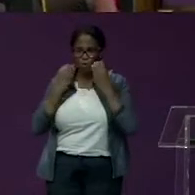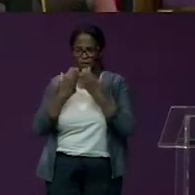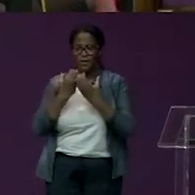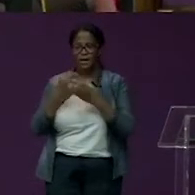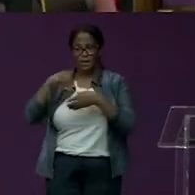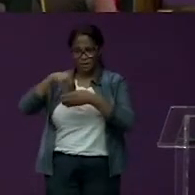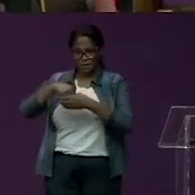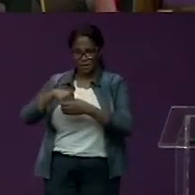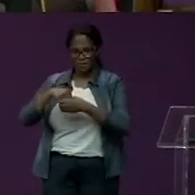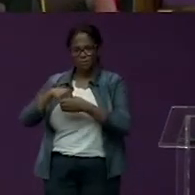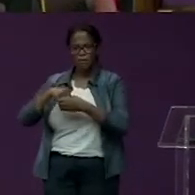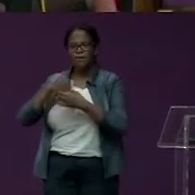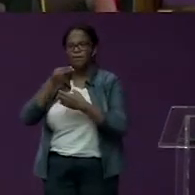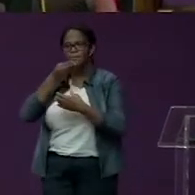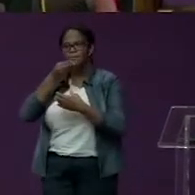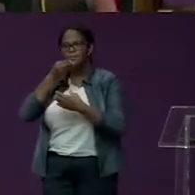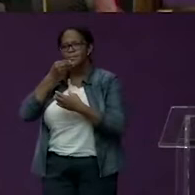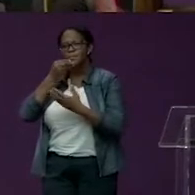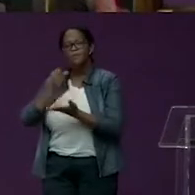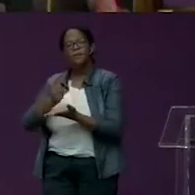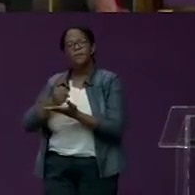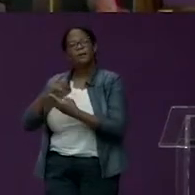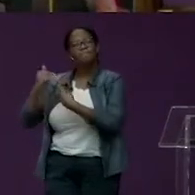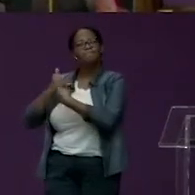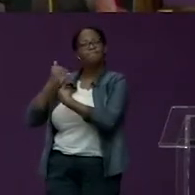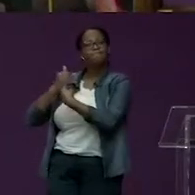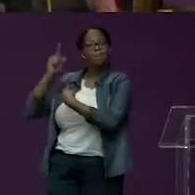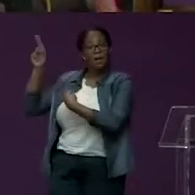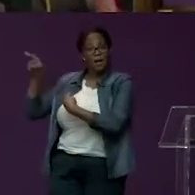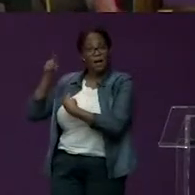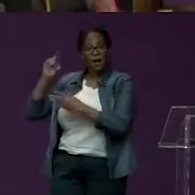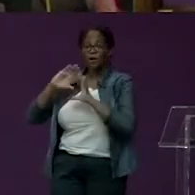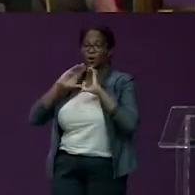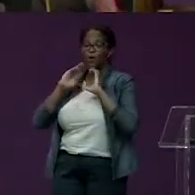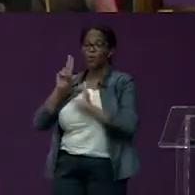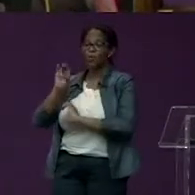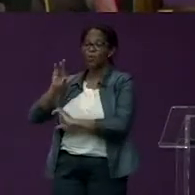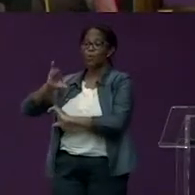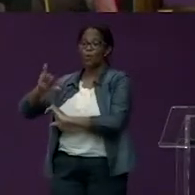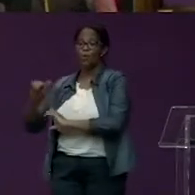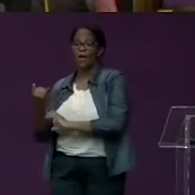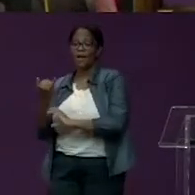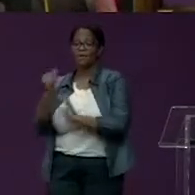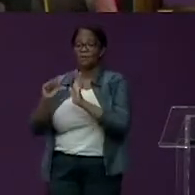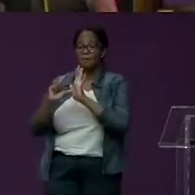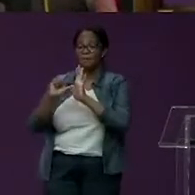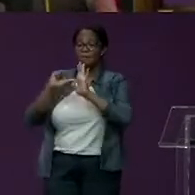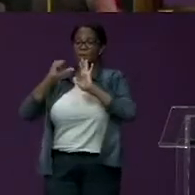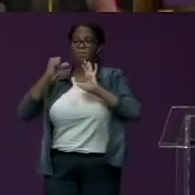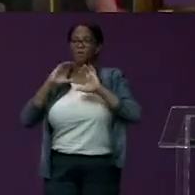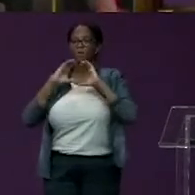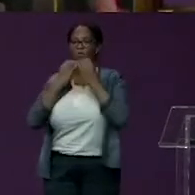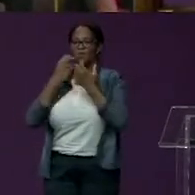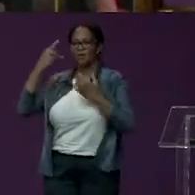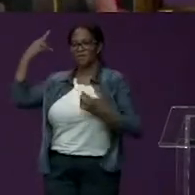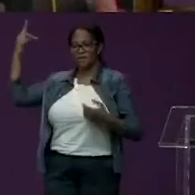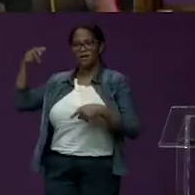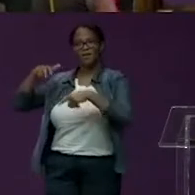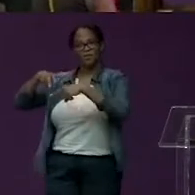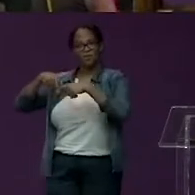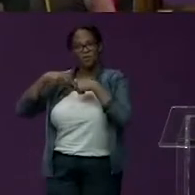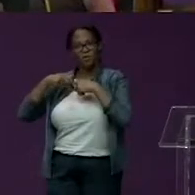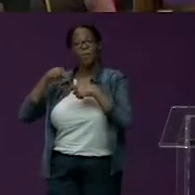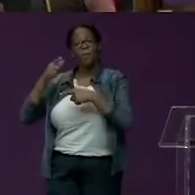num congresso da UERJ, que fez seu primeiro congresso na gestão do Ezio Cordeiro, né, se eu não me engano, por conta